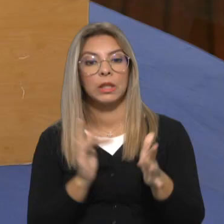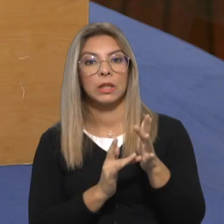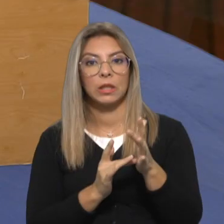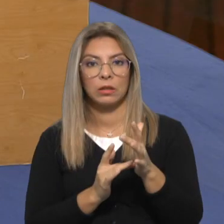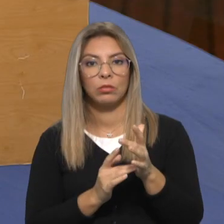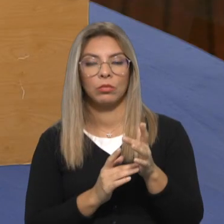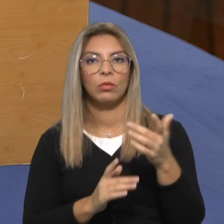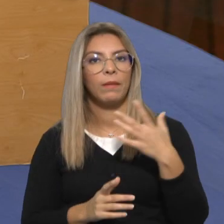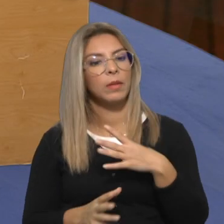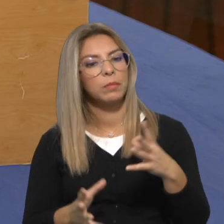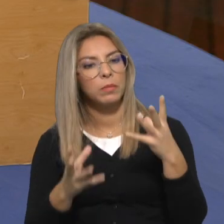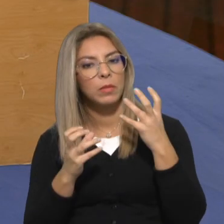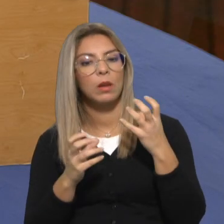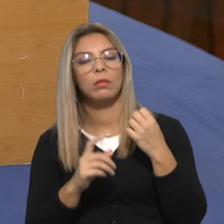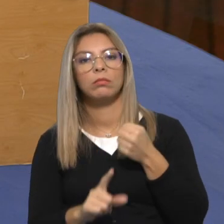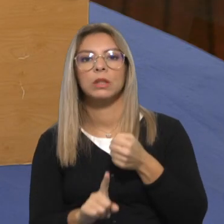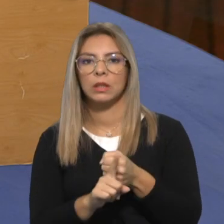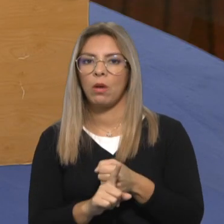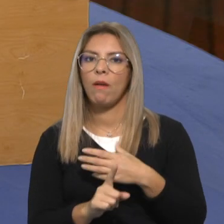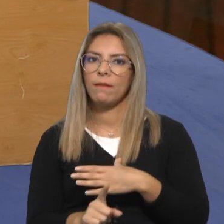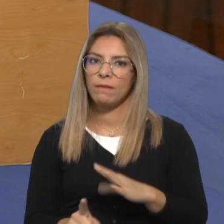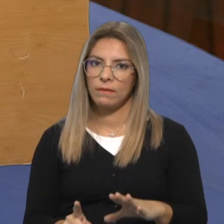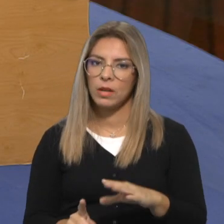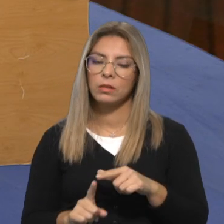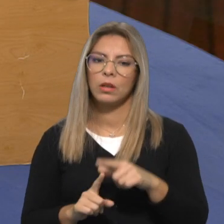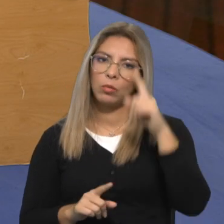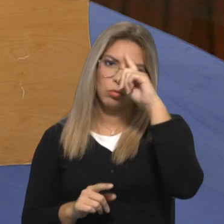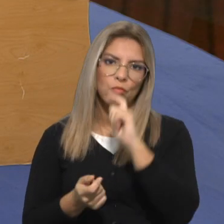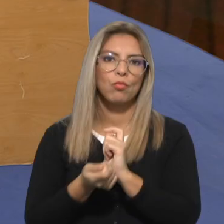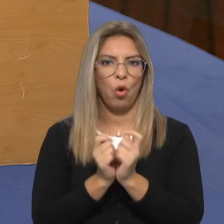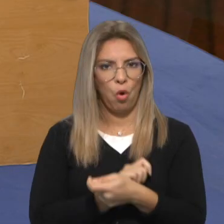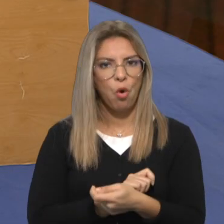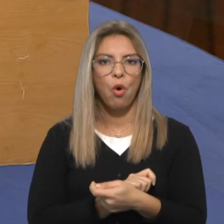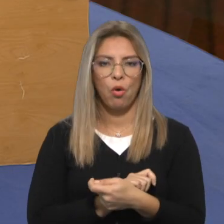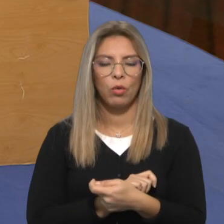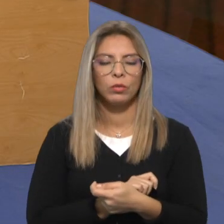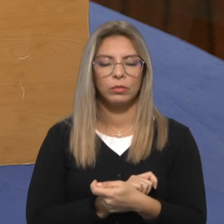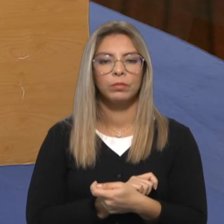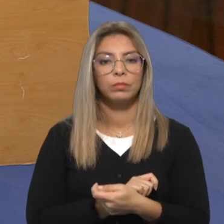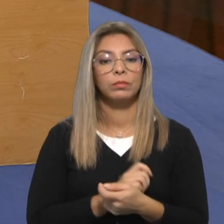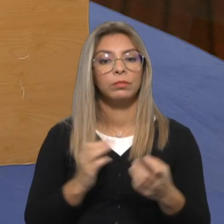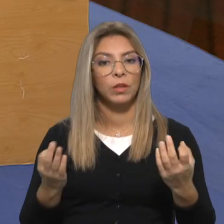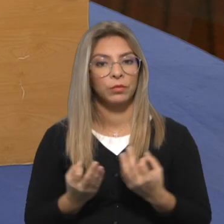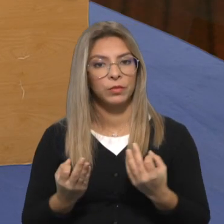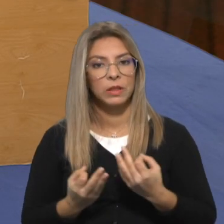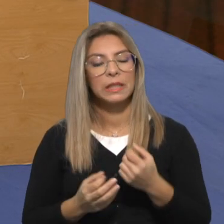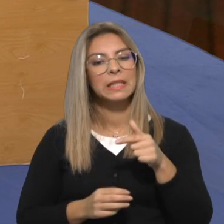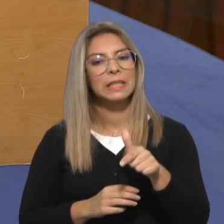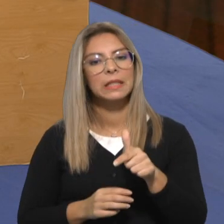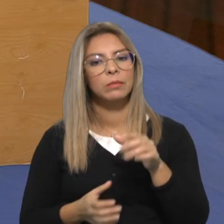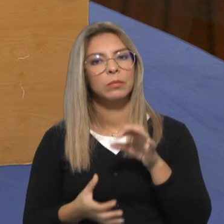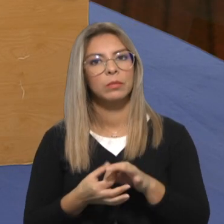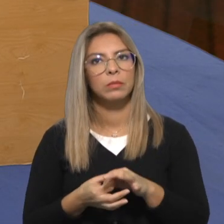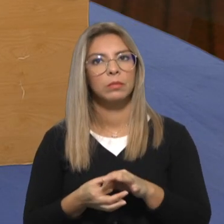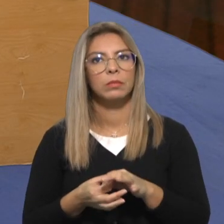participamos na missão de Jesus Cristo. Isto de facto muda tudo e faz com que o clericalismo,